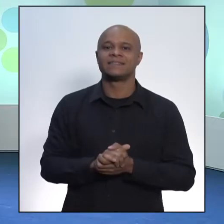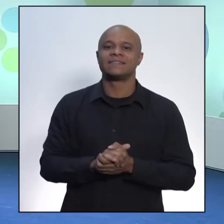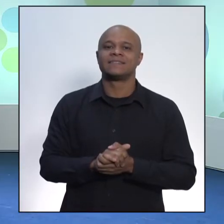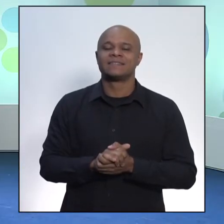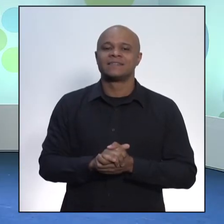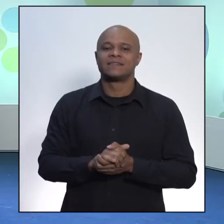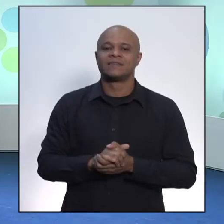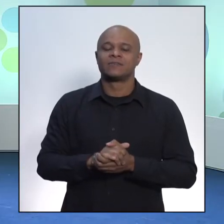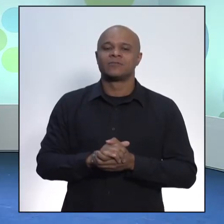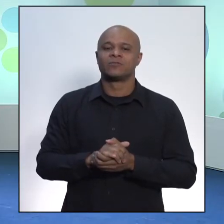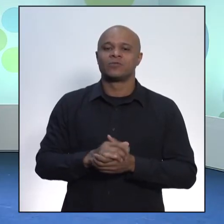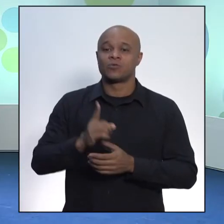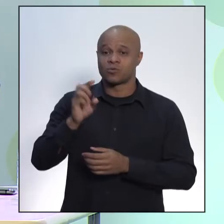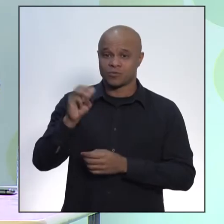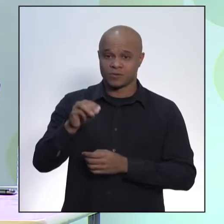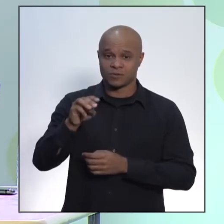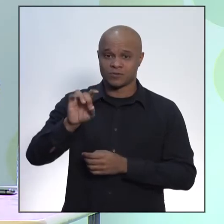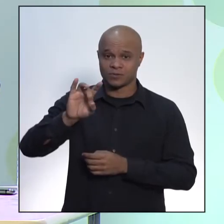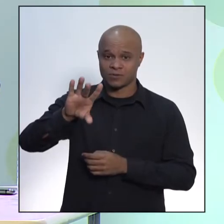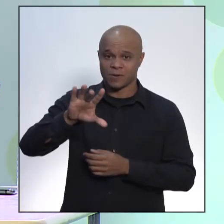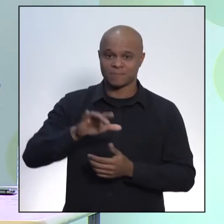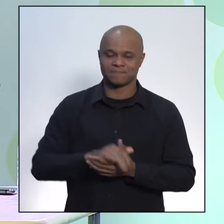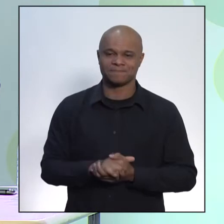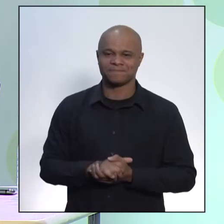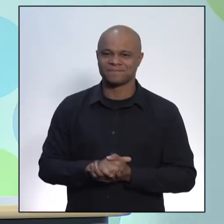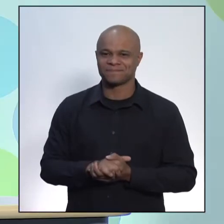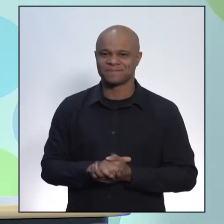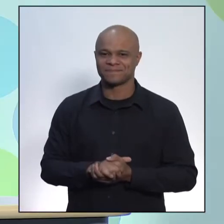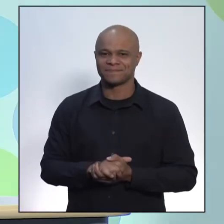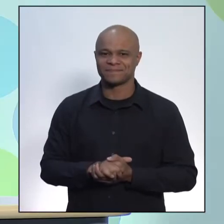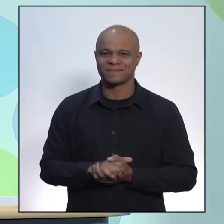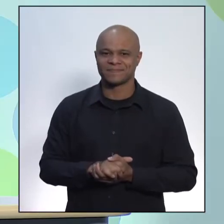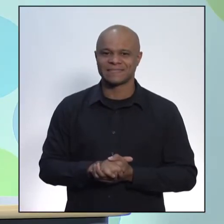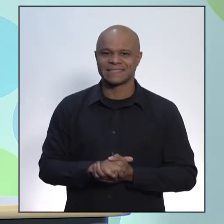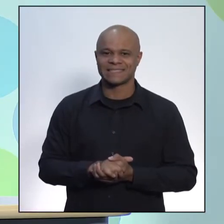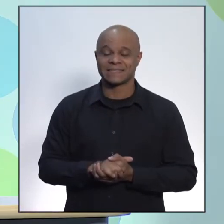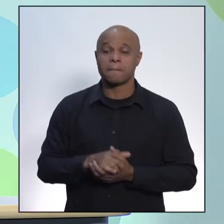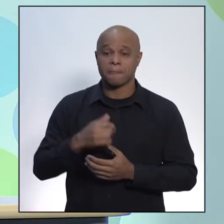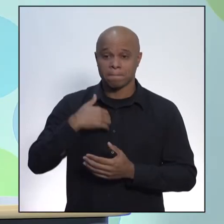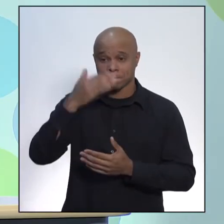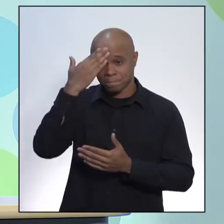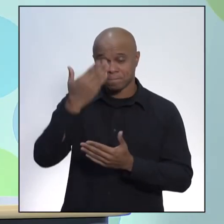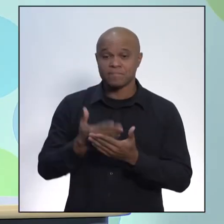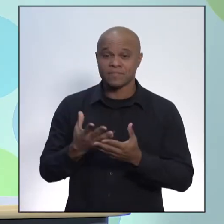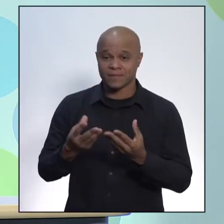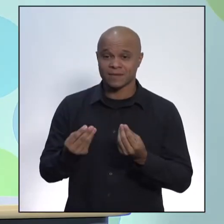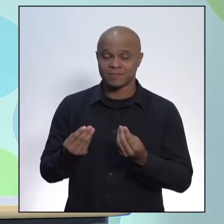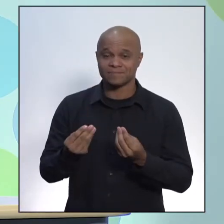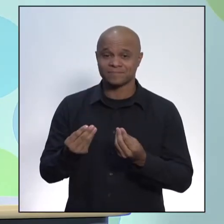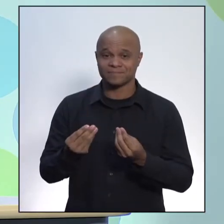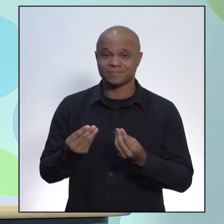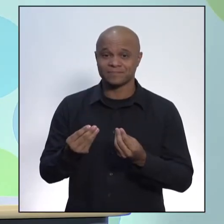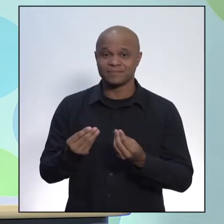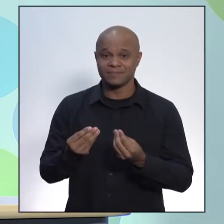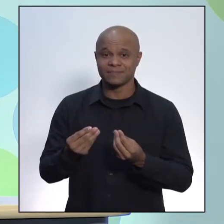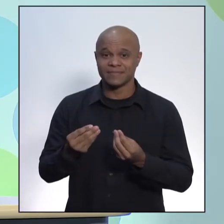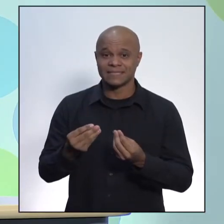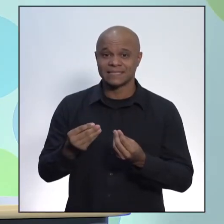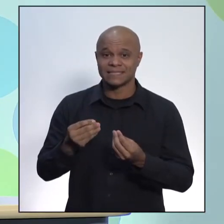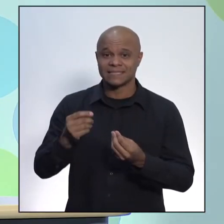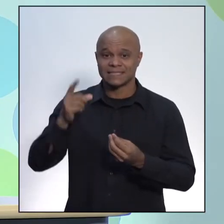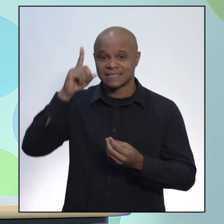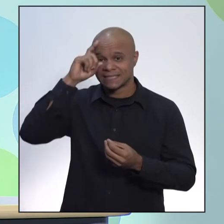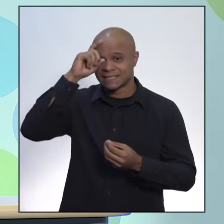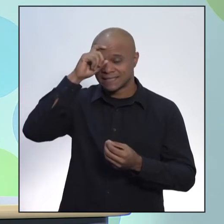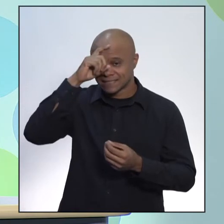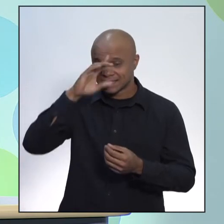vocês quiserem. 1 minuto. Vou começar com você, Ariana. Eu acredito muito que é na dificuldade que